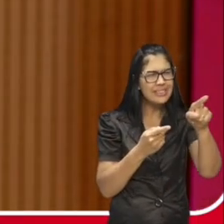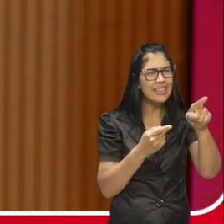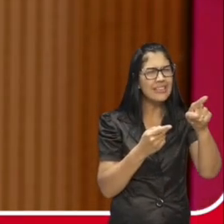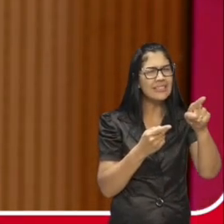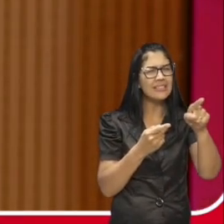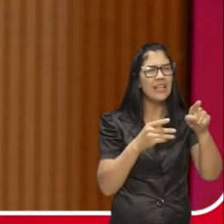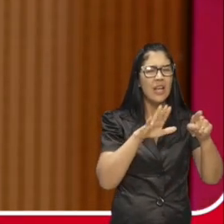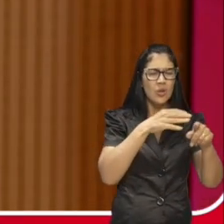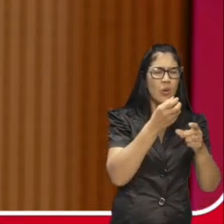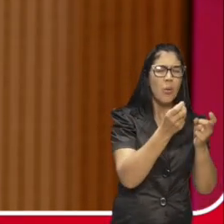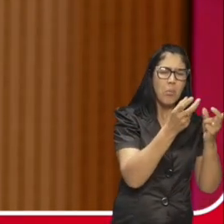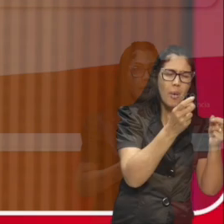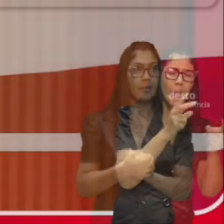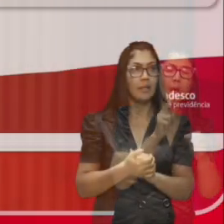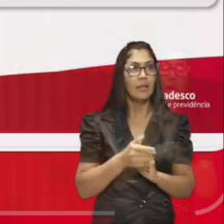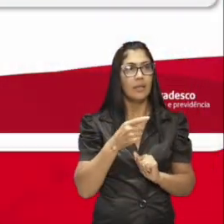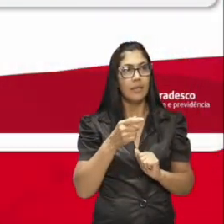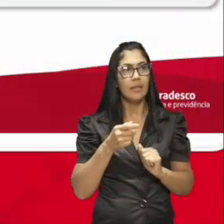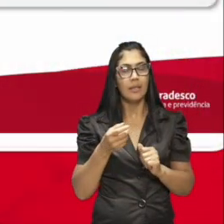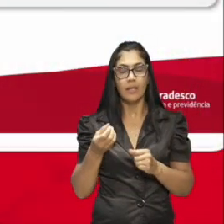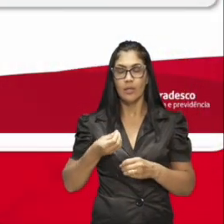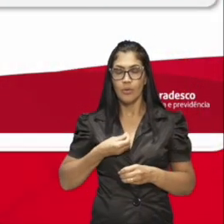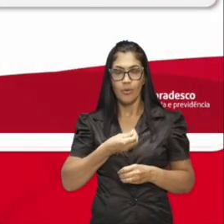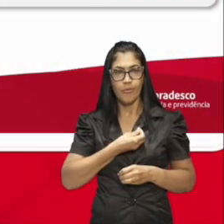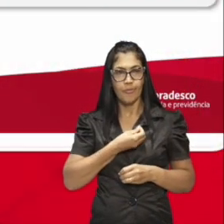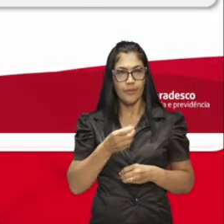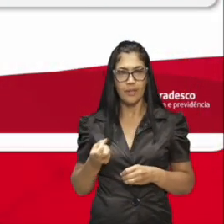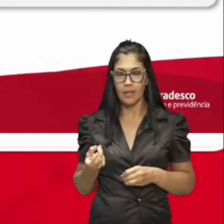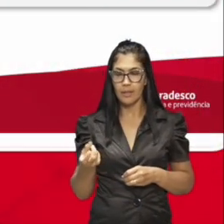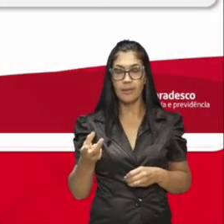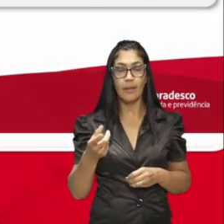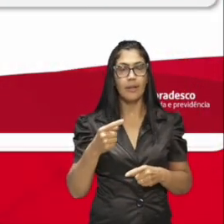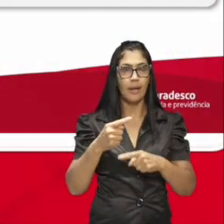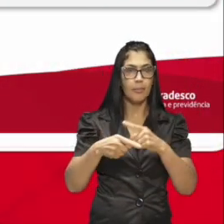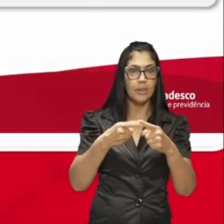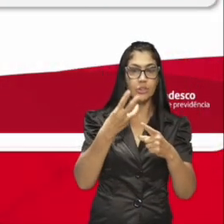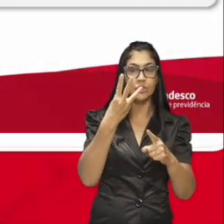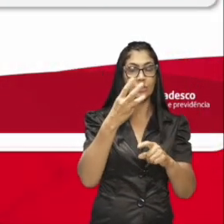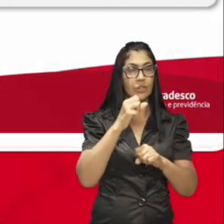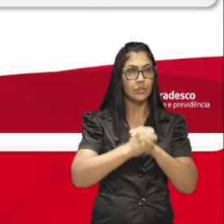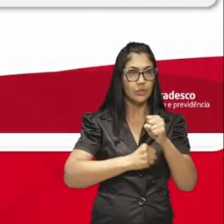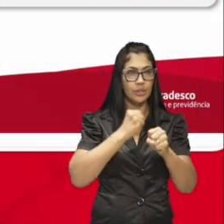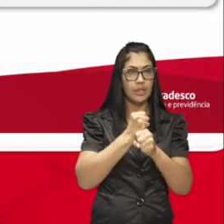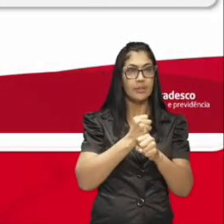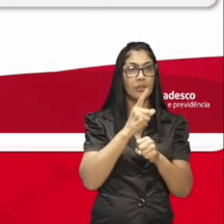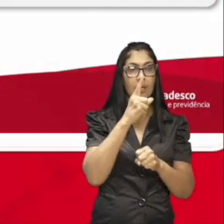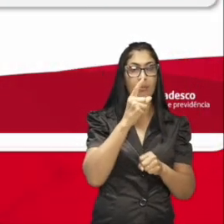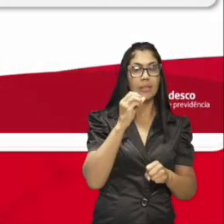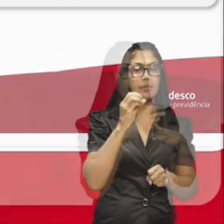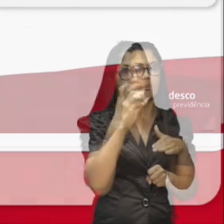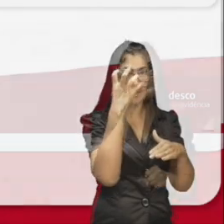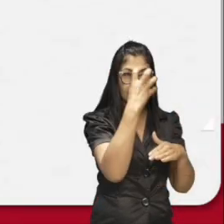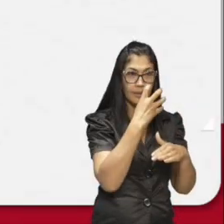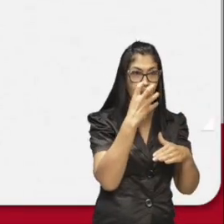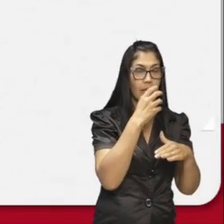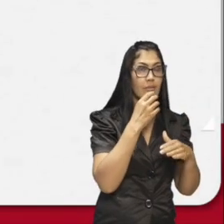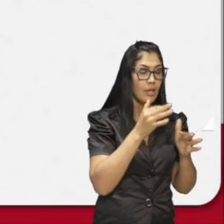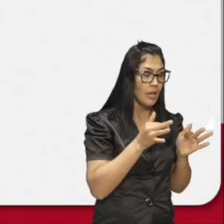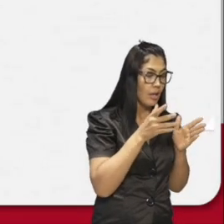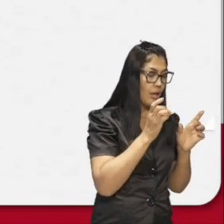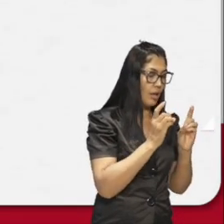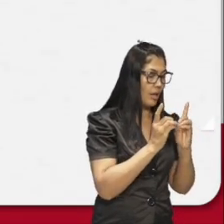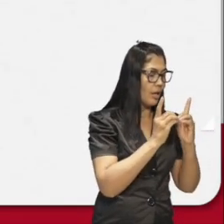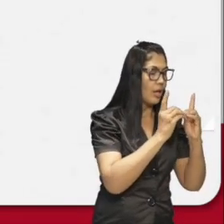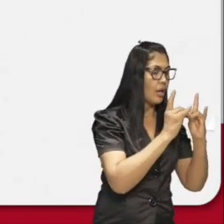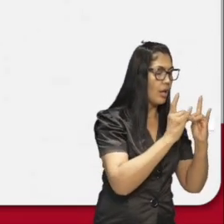mais novos lançamentos que farão parte do portfólio de Vida e Previdência. O Viva Mais Bradesco, Seguro Resgatável e o Seguro